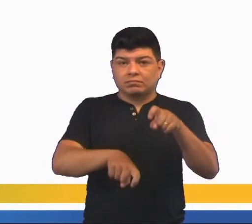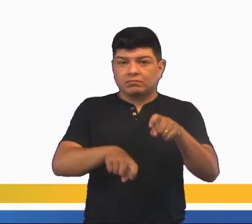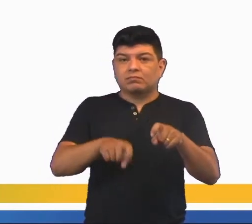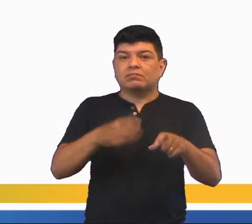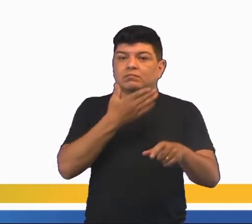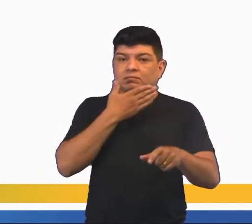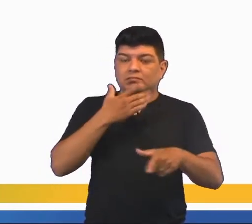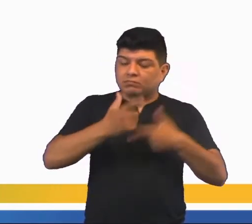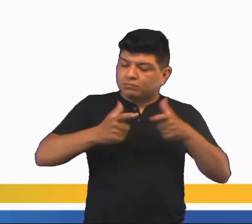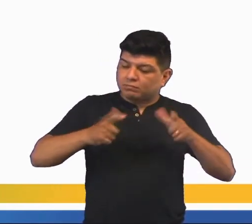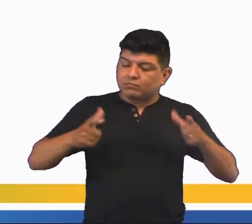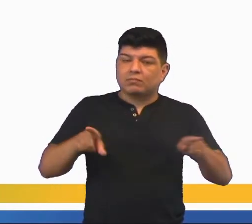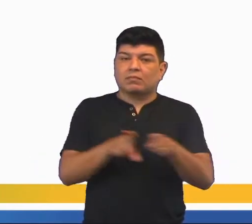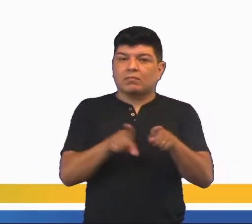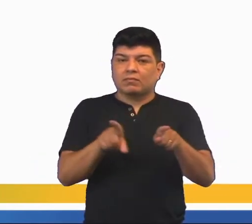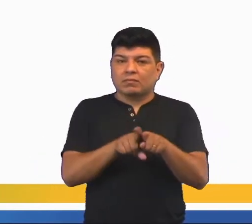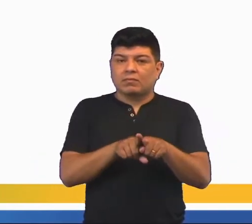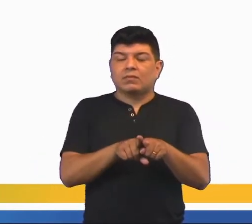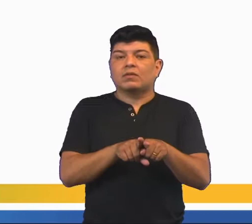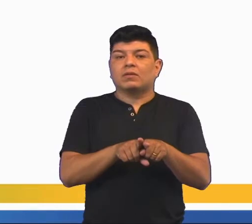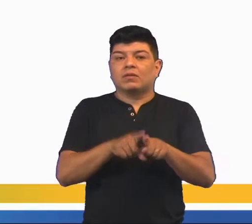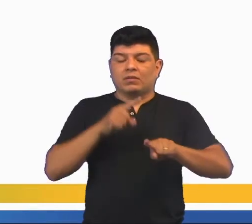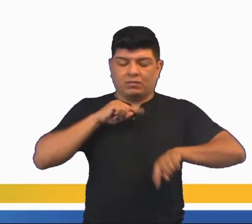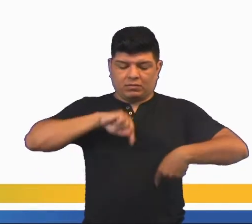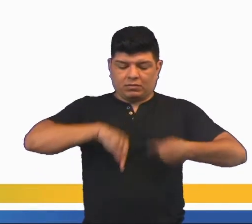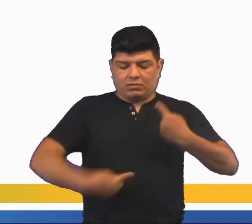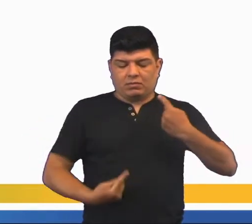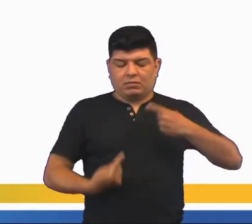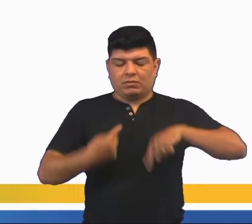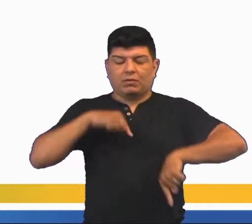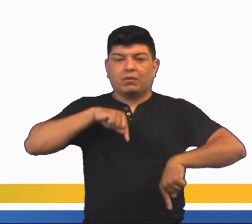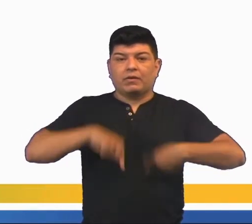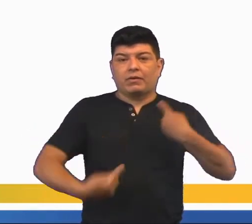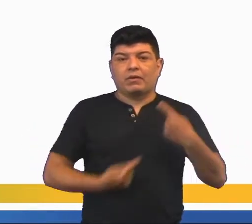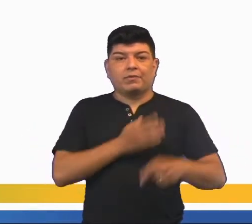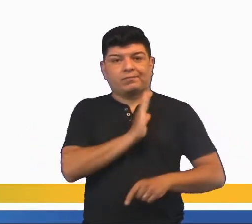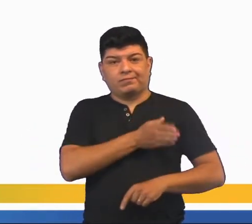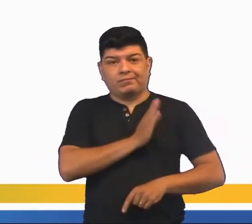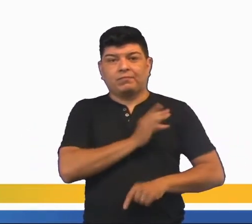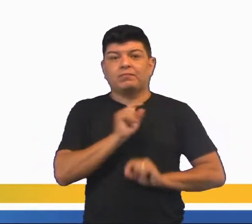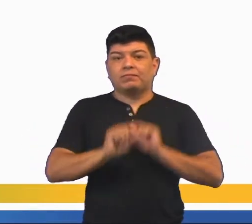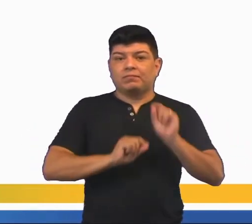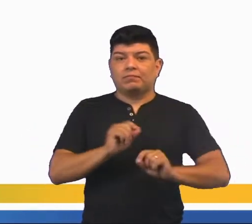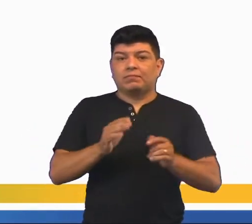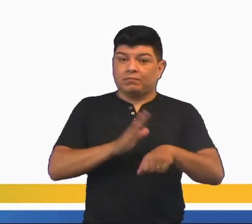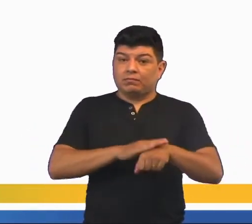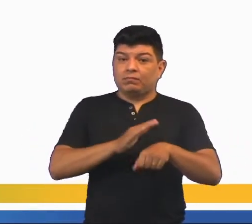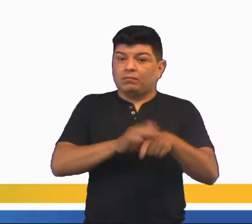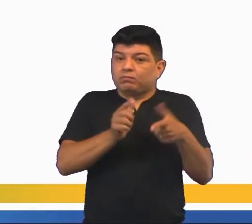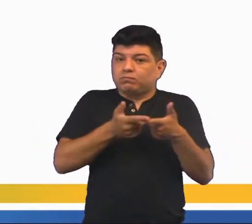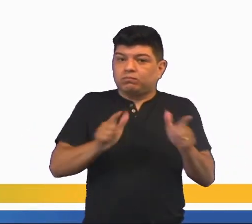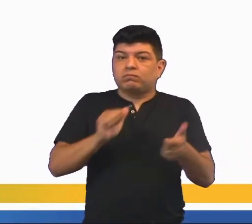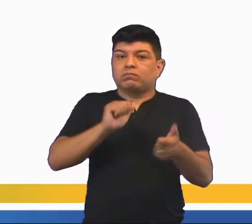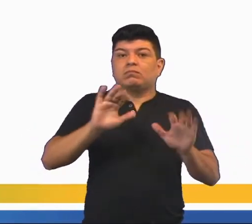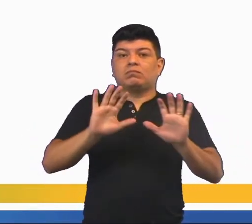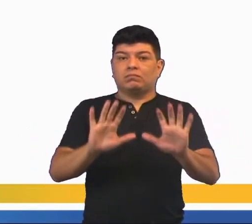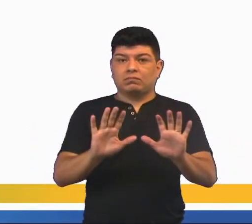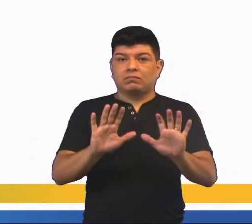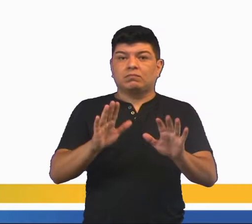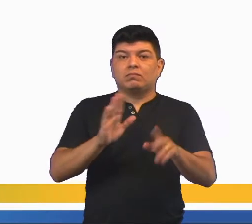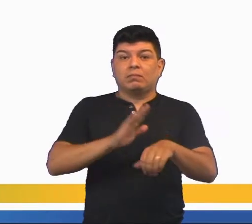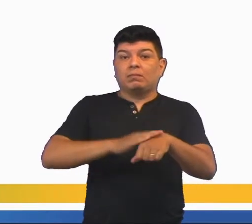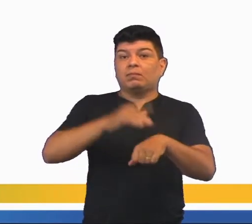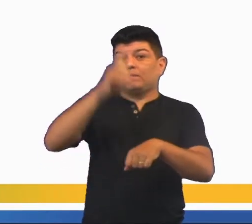sexuais amadurecerem, também o sistema cardiorrespiratório ele vai se tornar mais maduro, vai se tornar